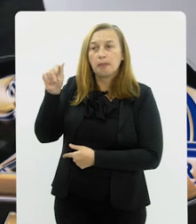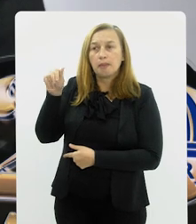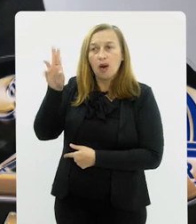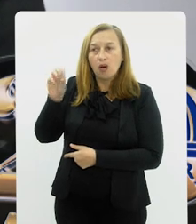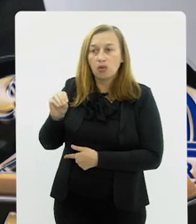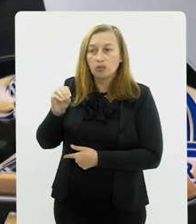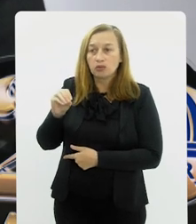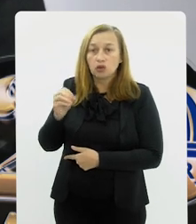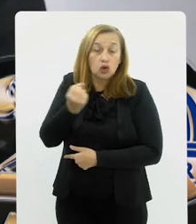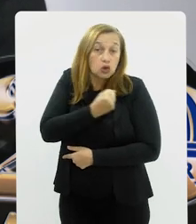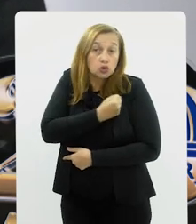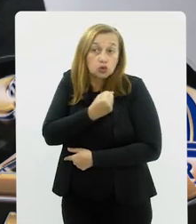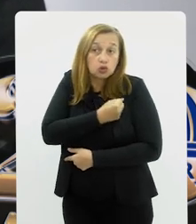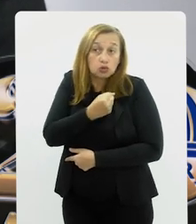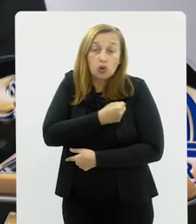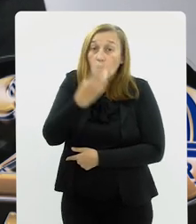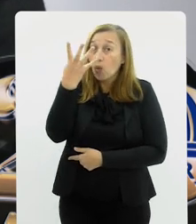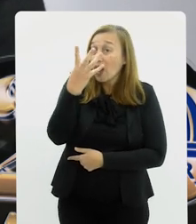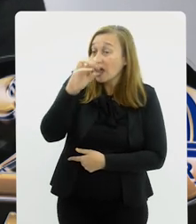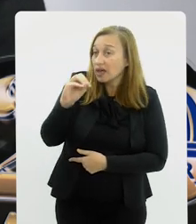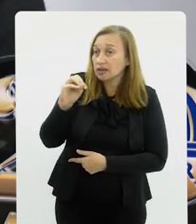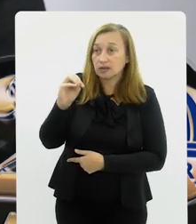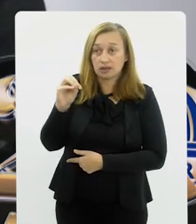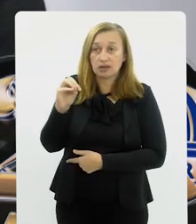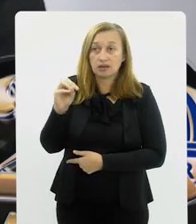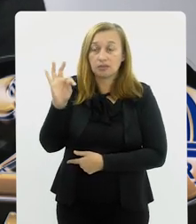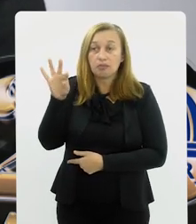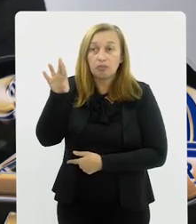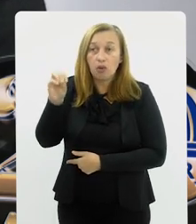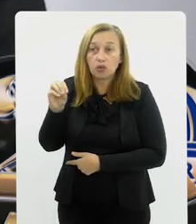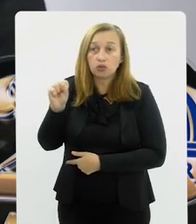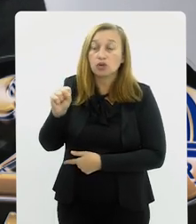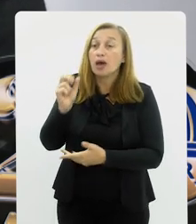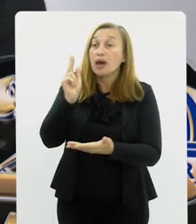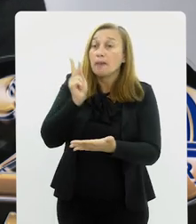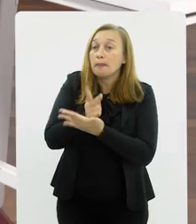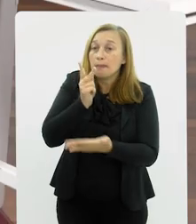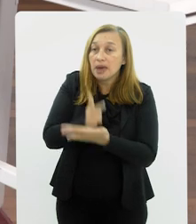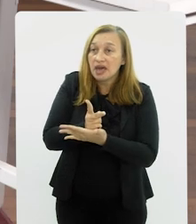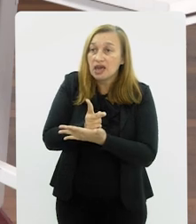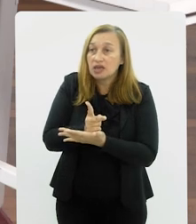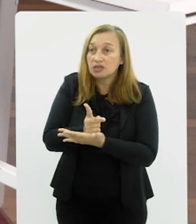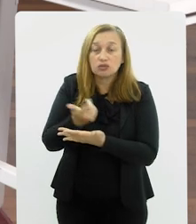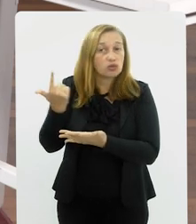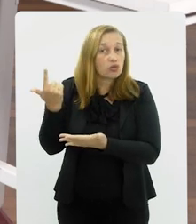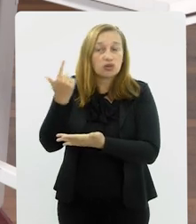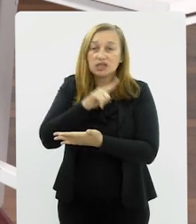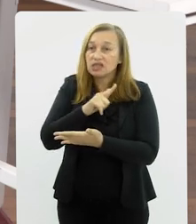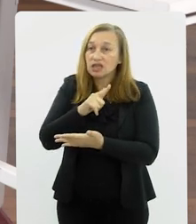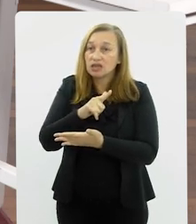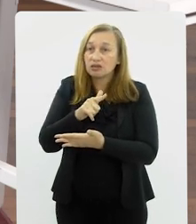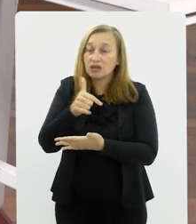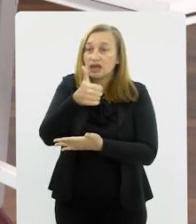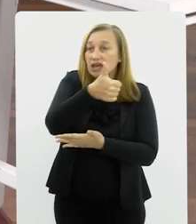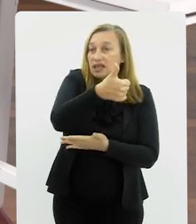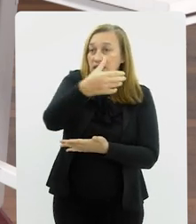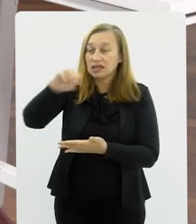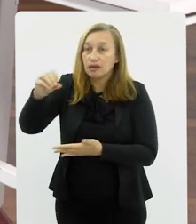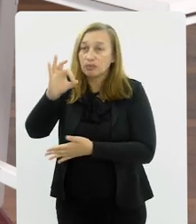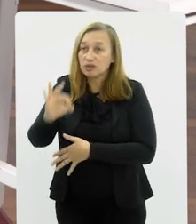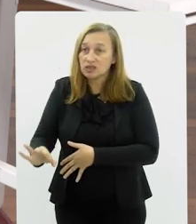Paulo faz 40 pontos em alegoria, né? Então, mesmo com a escola não ter dado 100% de condição para ele fazer,